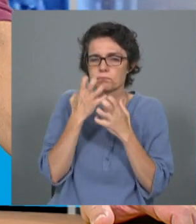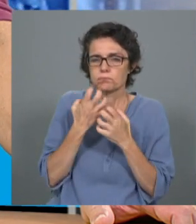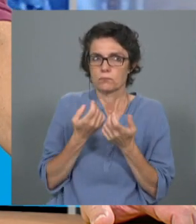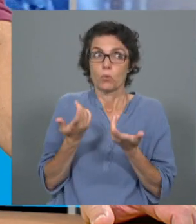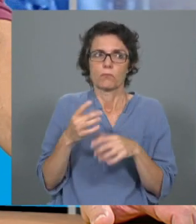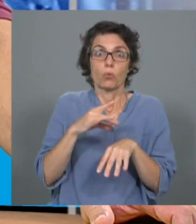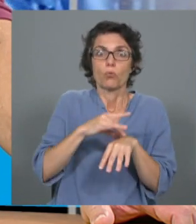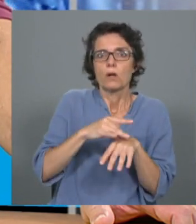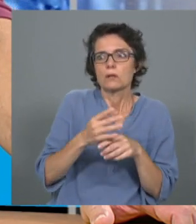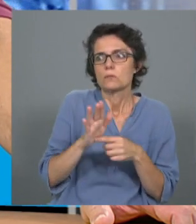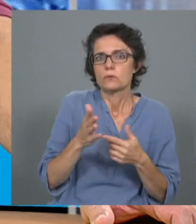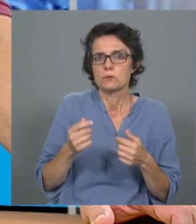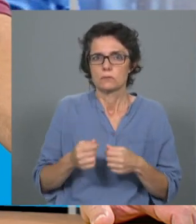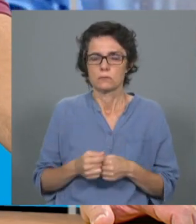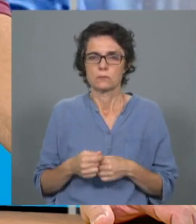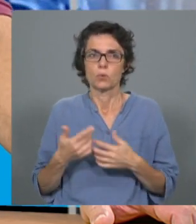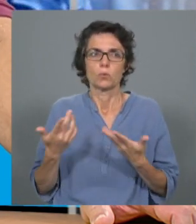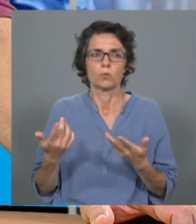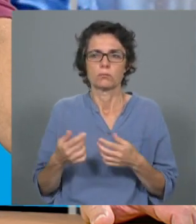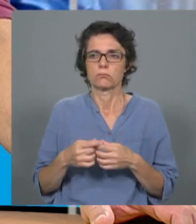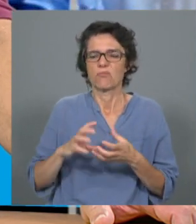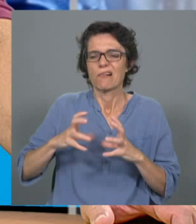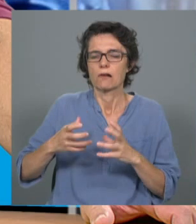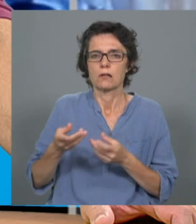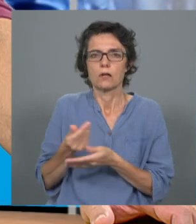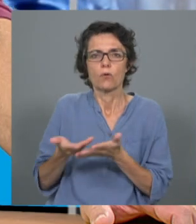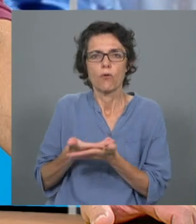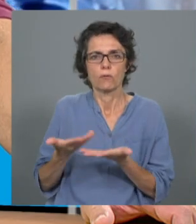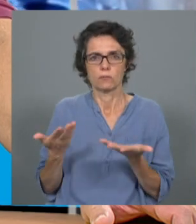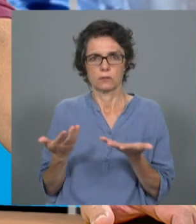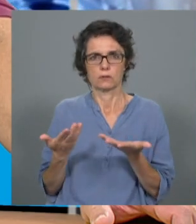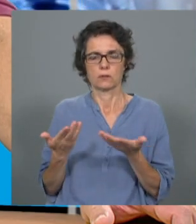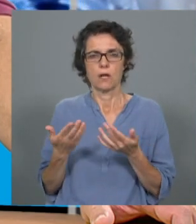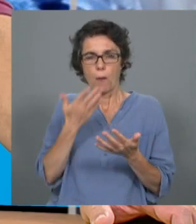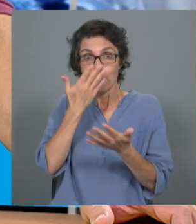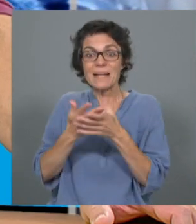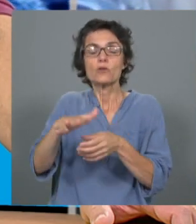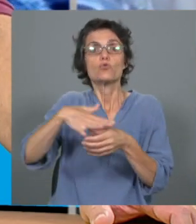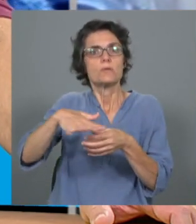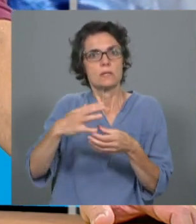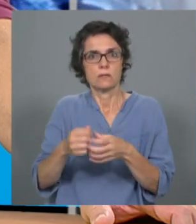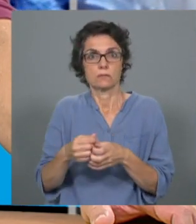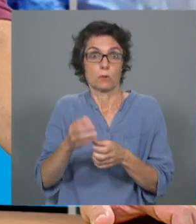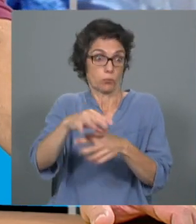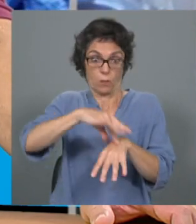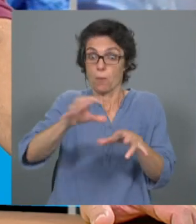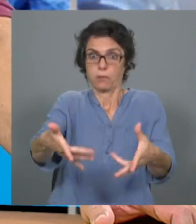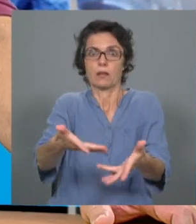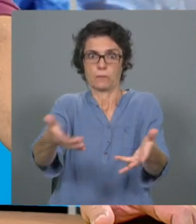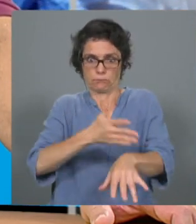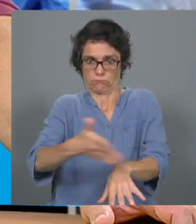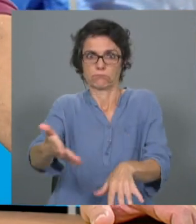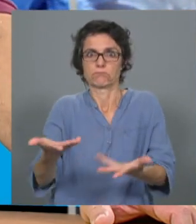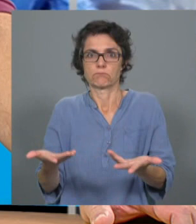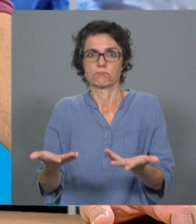doença, quando há uma crise económica, quando há uma crise pandémica,